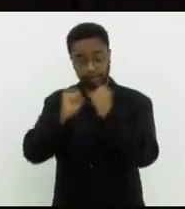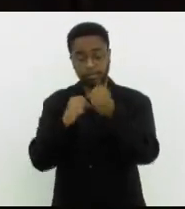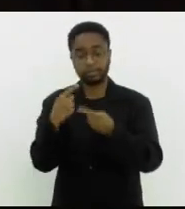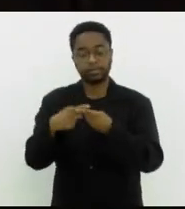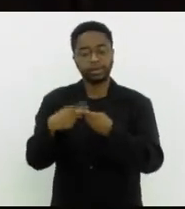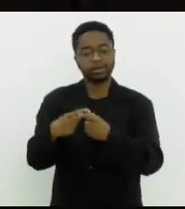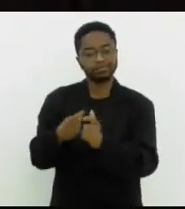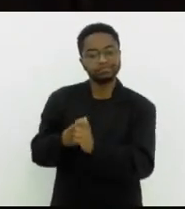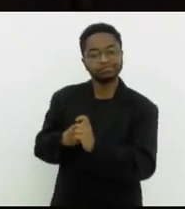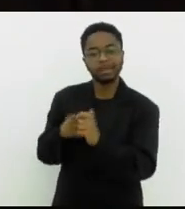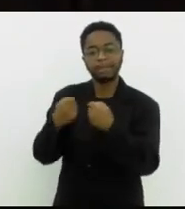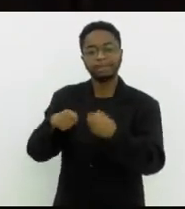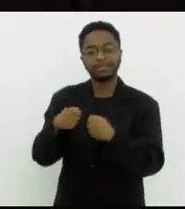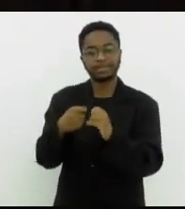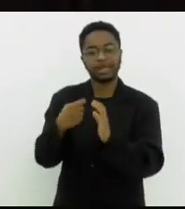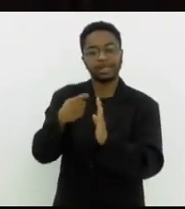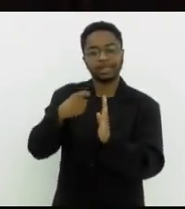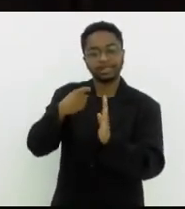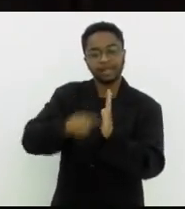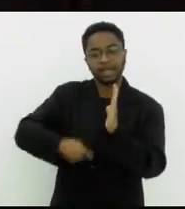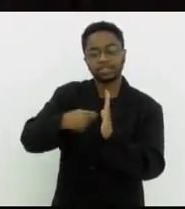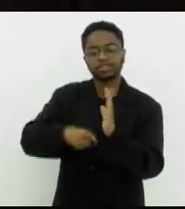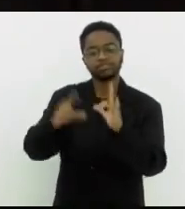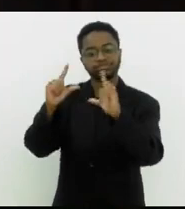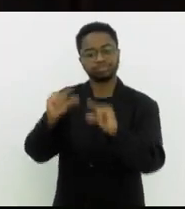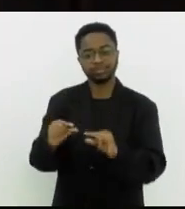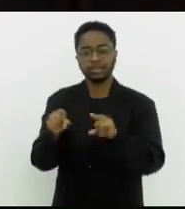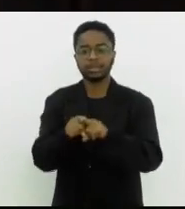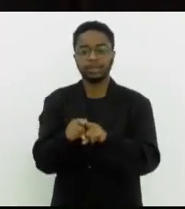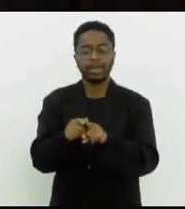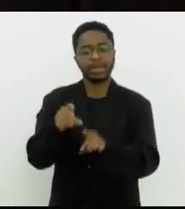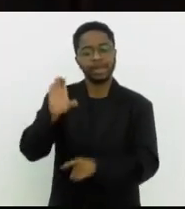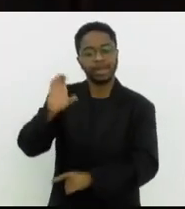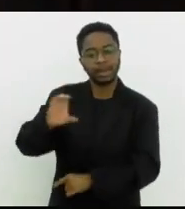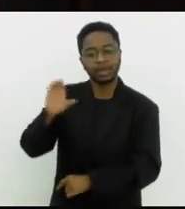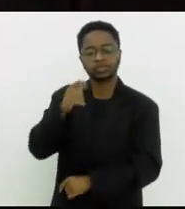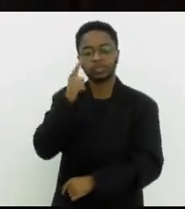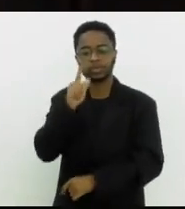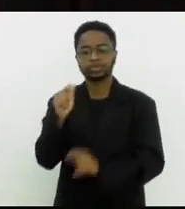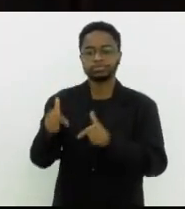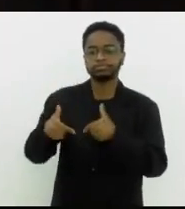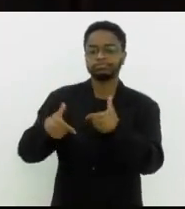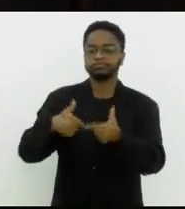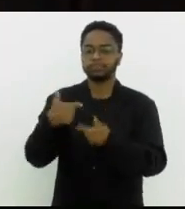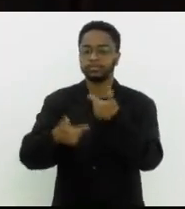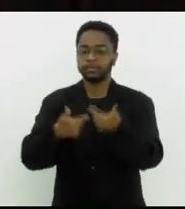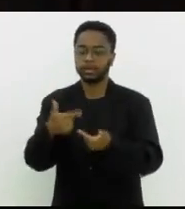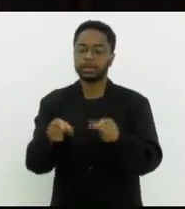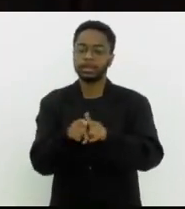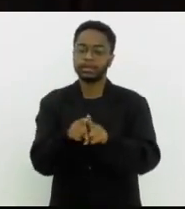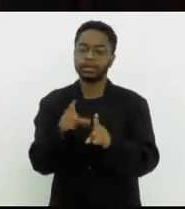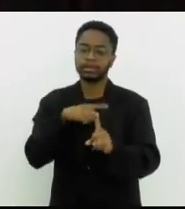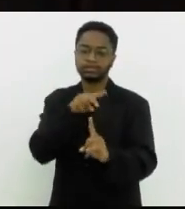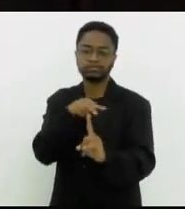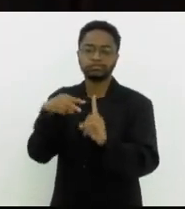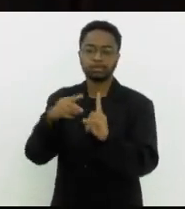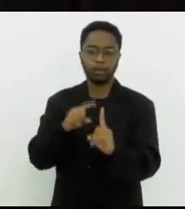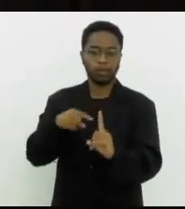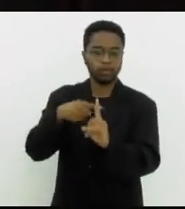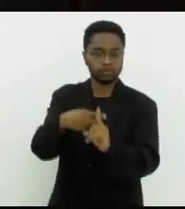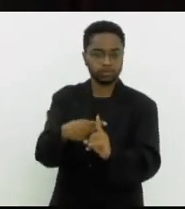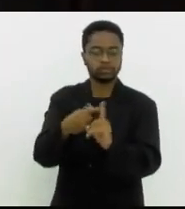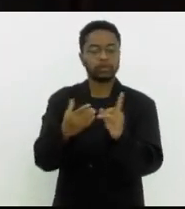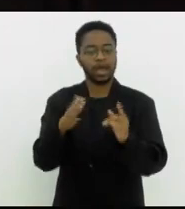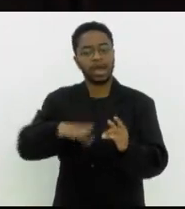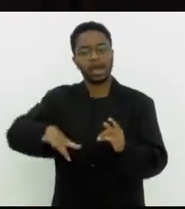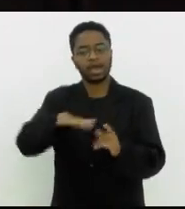depende muito de taxa de juros mais baixa, de acesso ao crédito para dinamizar a sua atividade econômica, a gente tem uma perspectiva muito positiva para esse